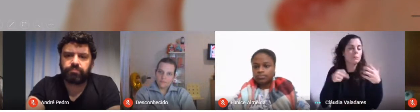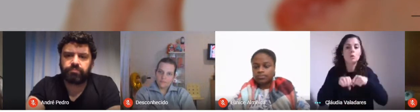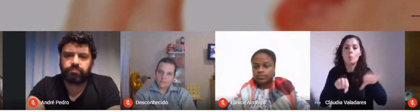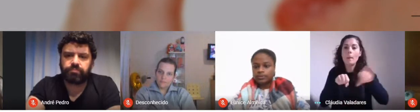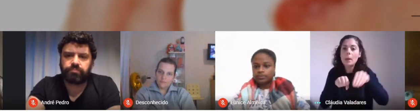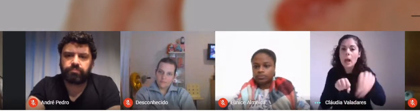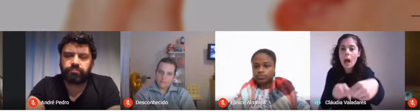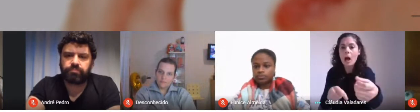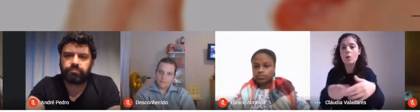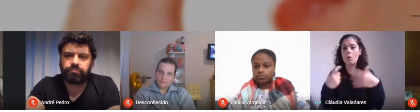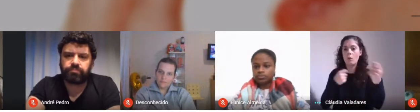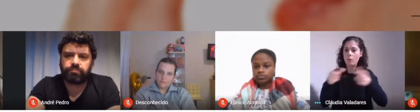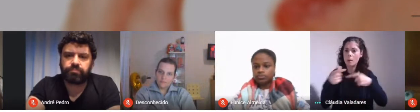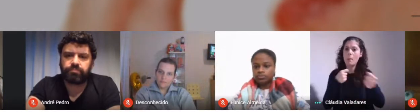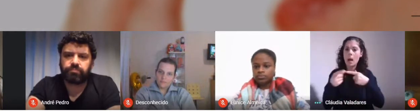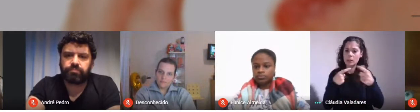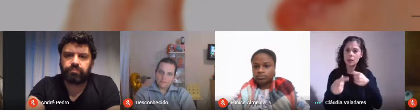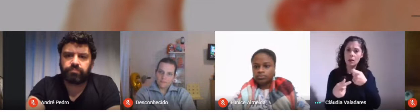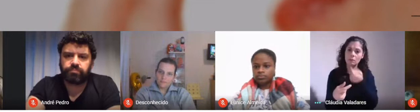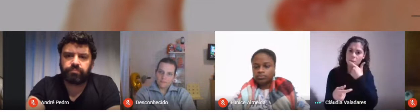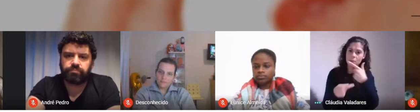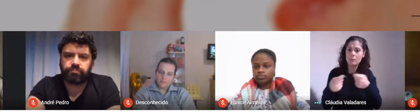farmácias.